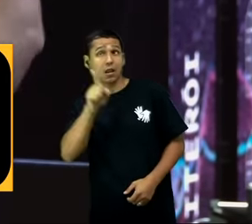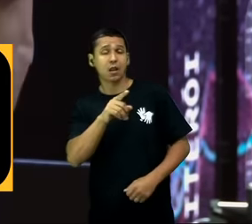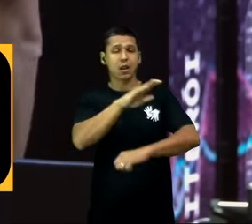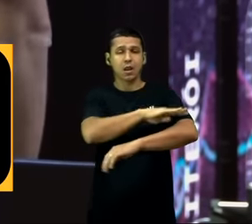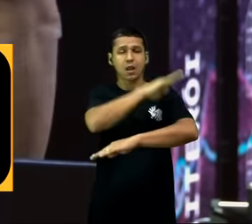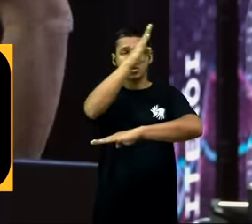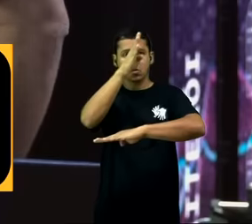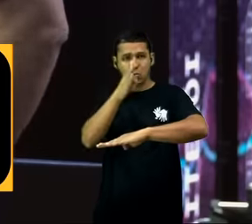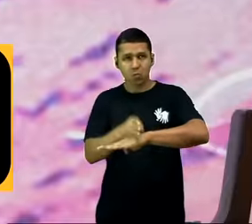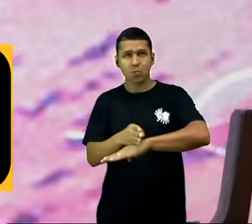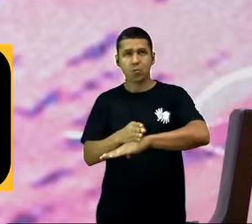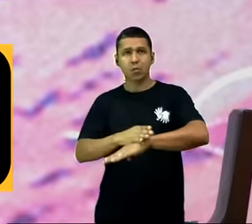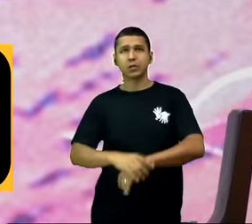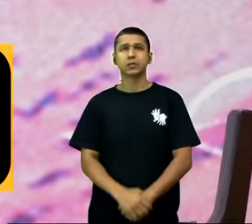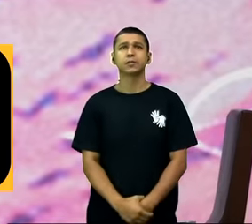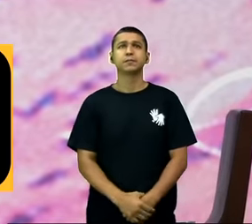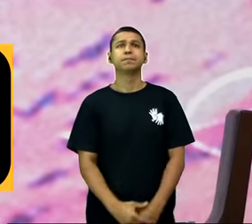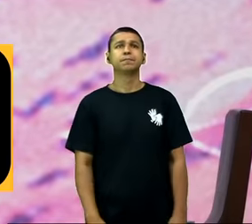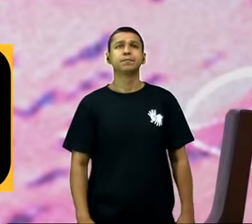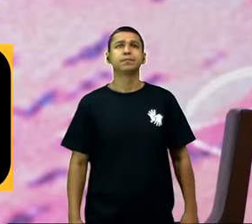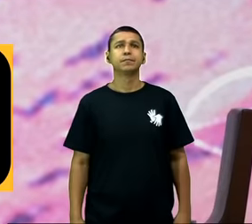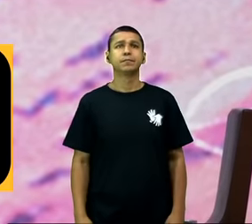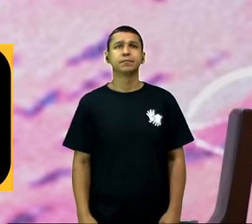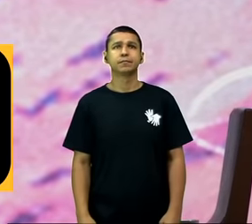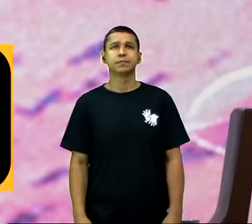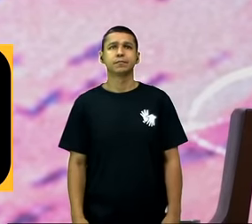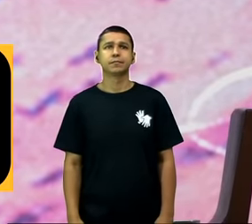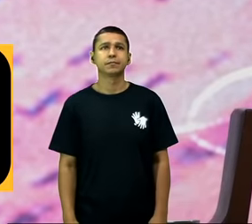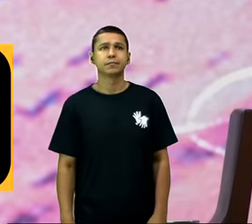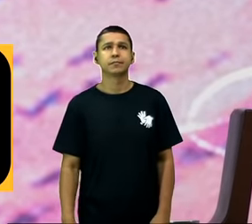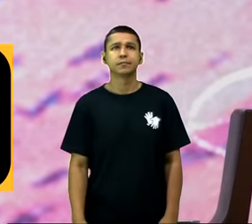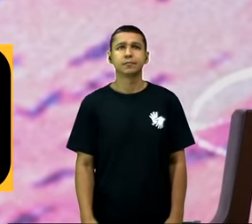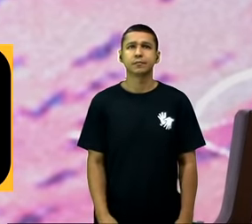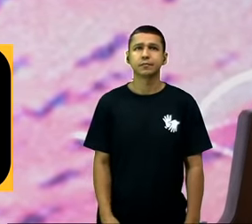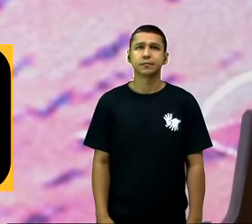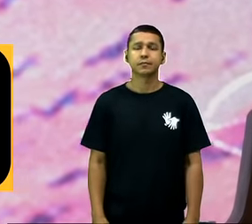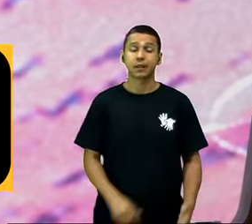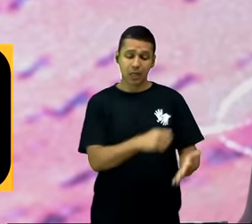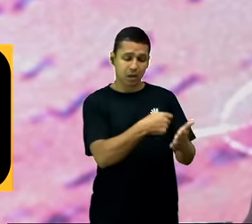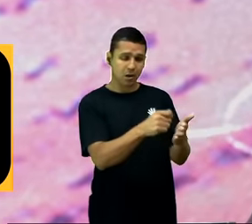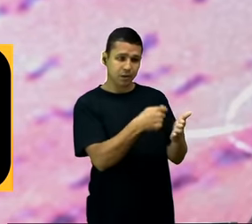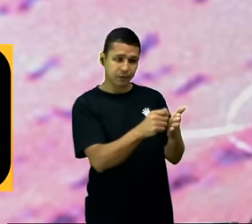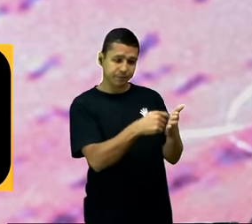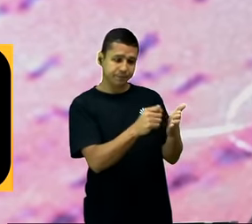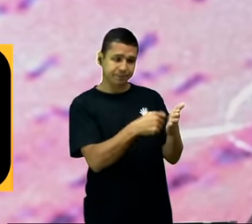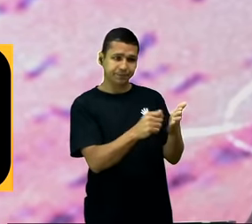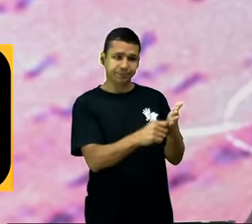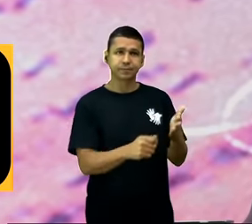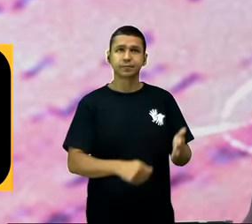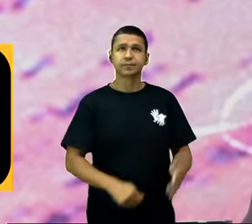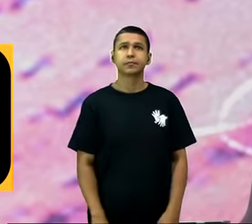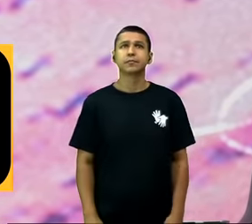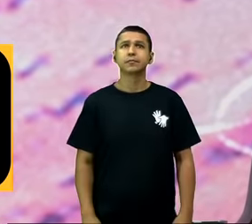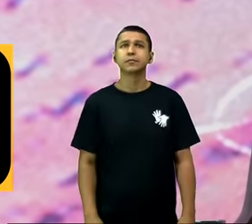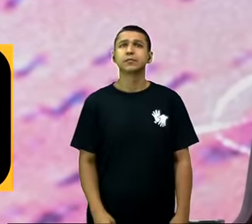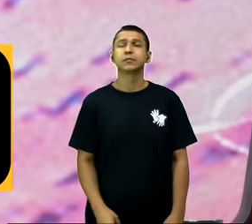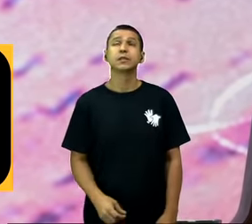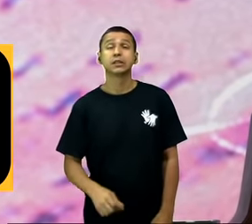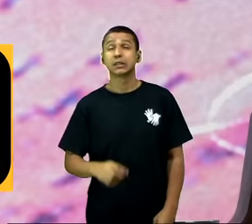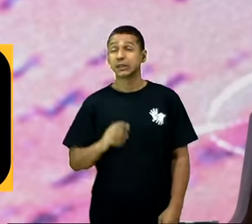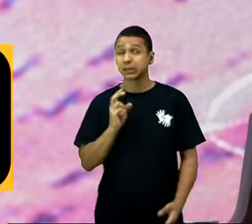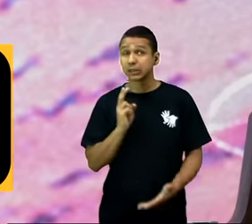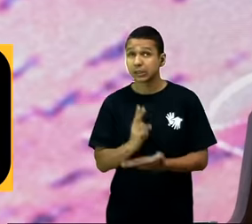vou te mostrar. Meu Deus do céu. Aí eu tenho aprendido uma coisa, anota isso aí para você não esquecer. Toda exigência de